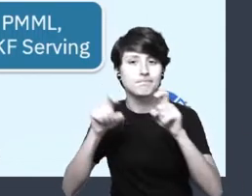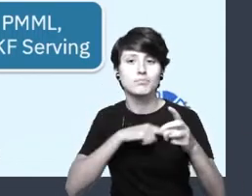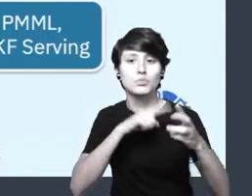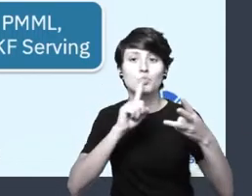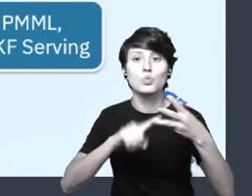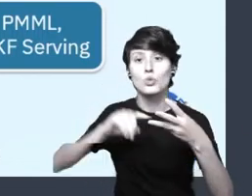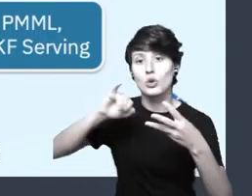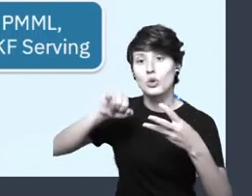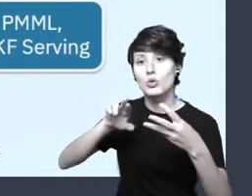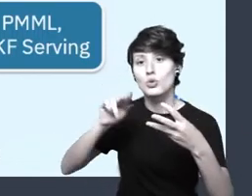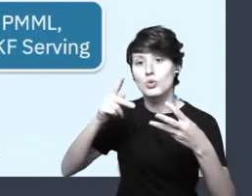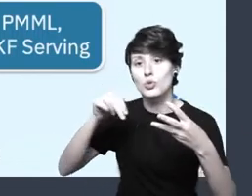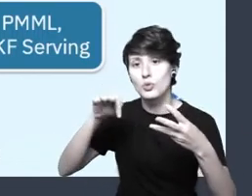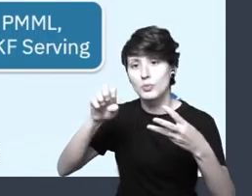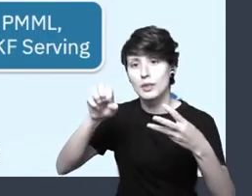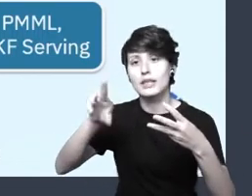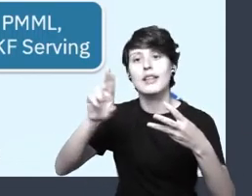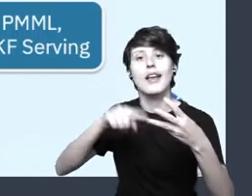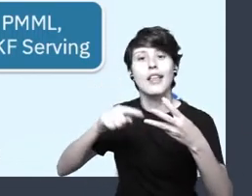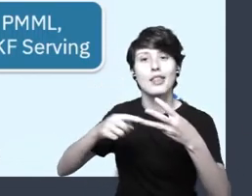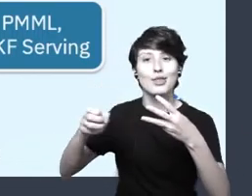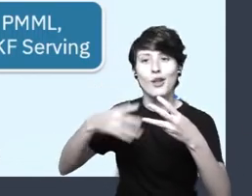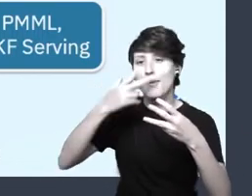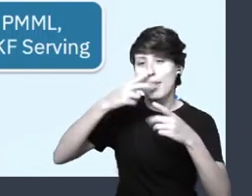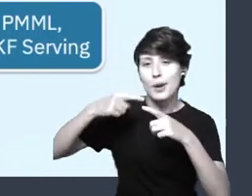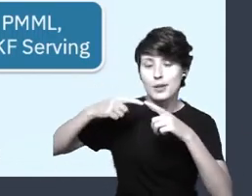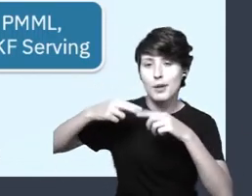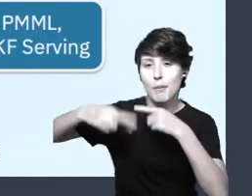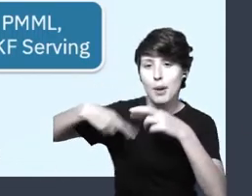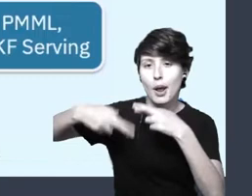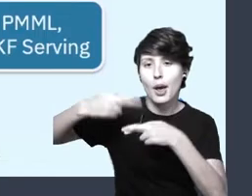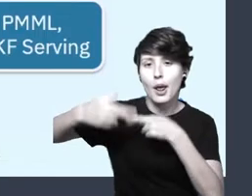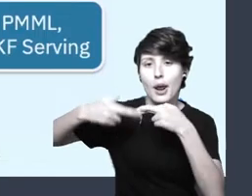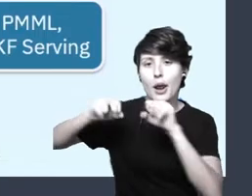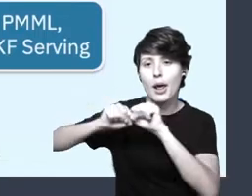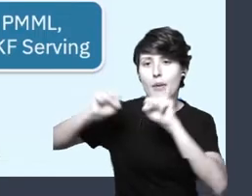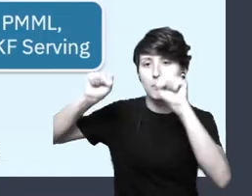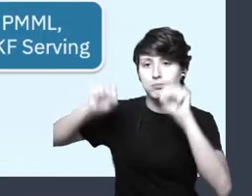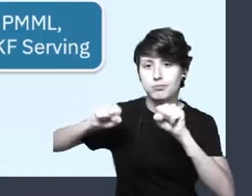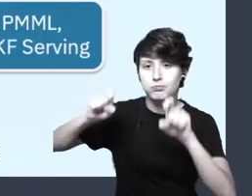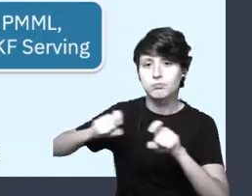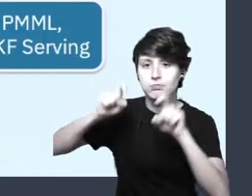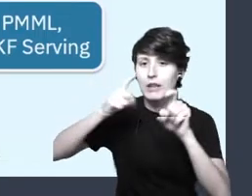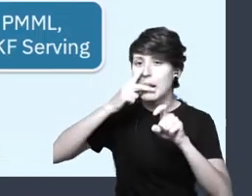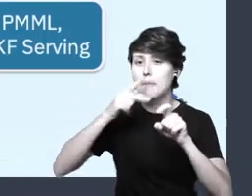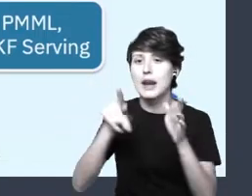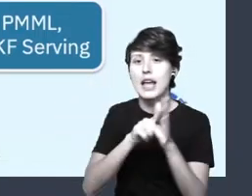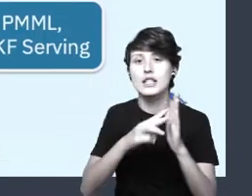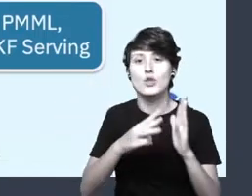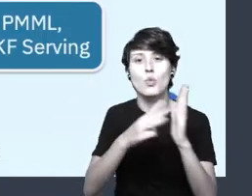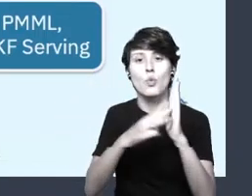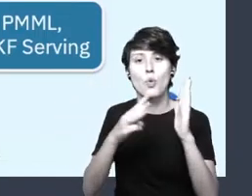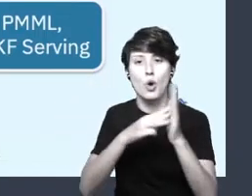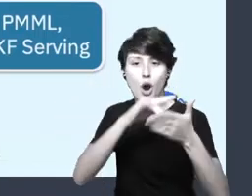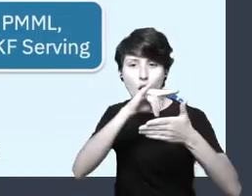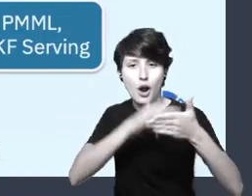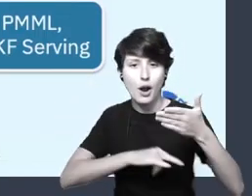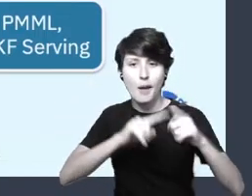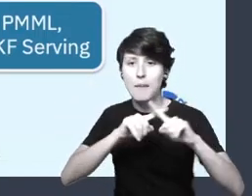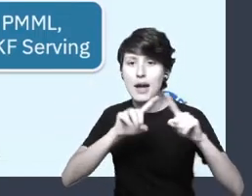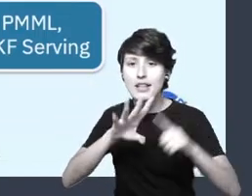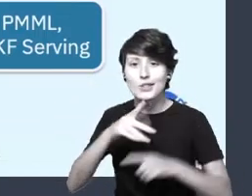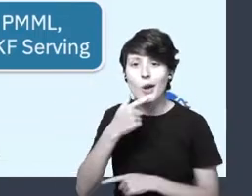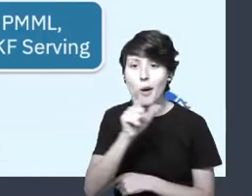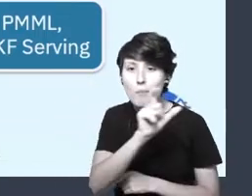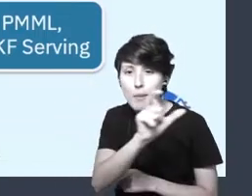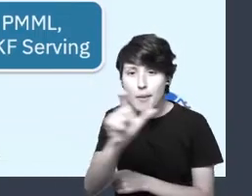aqueles notebooks quando você está rodando seu código, como se fosse um Word doc, né, um documento, mas ao invés de ter só palavras, você tem